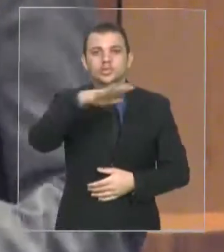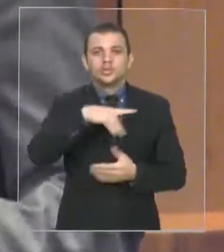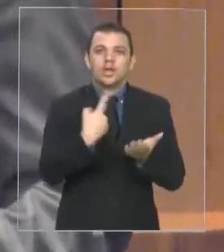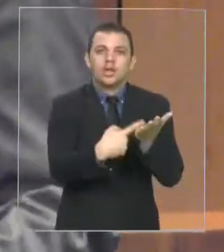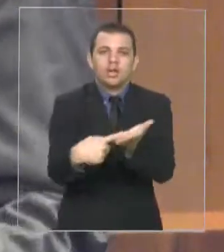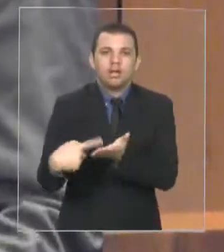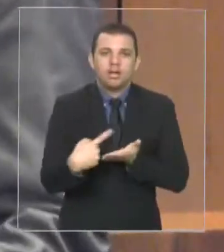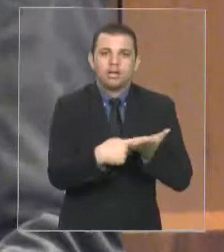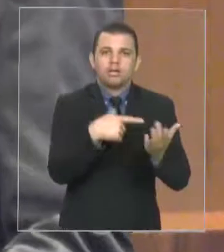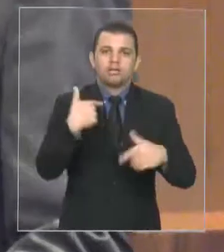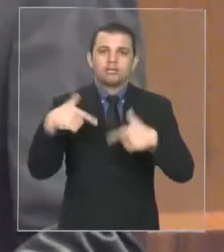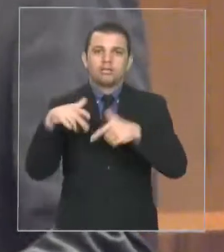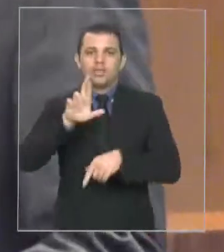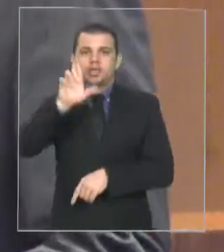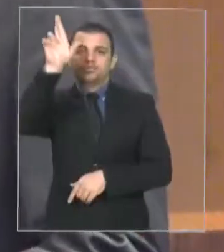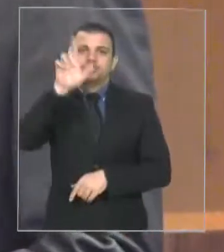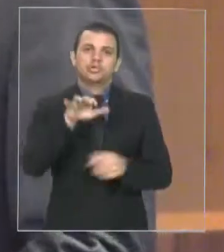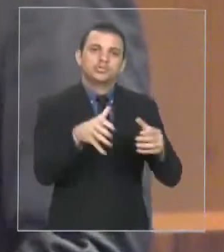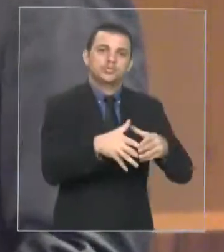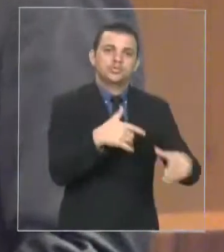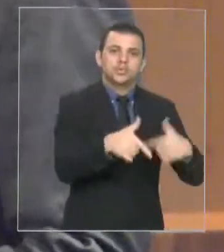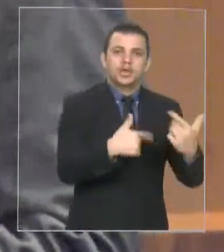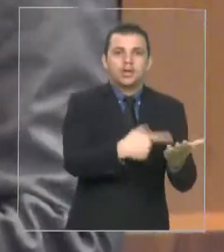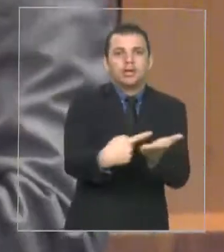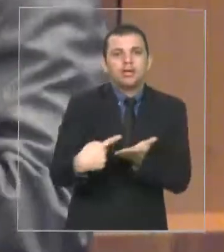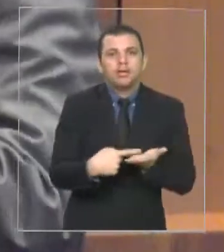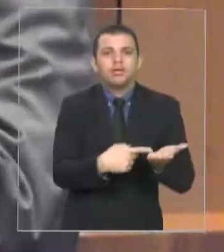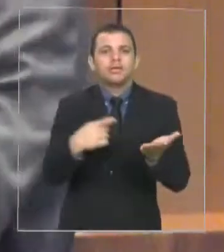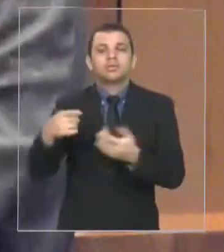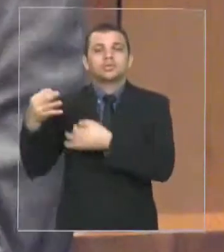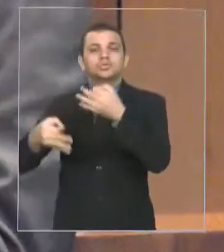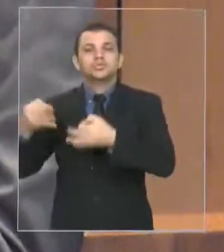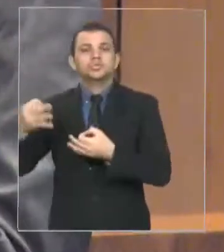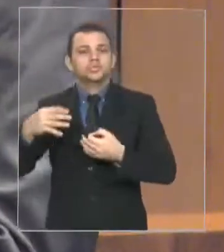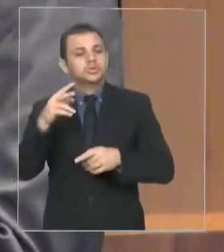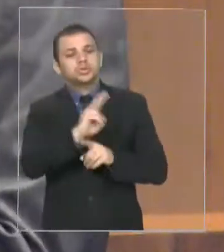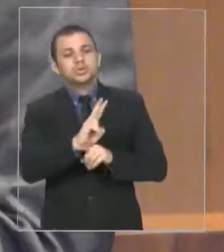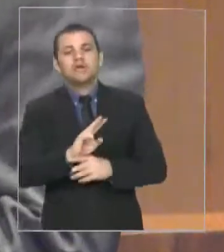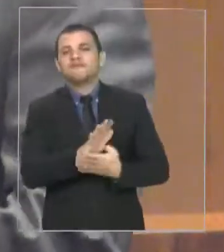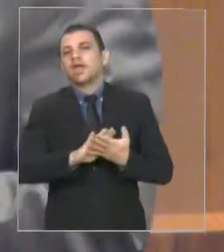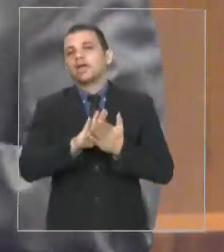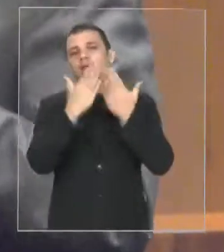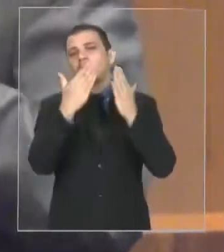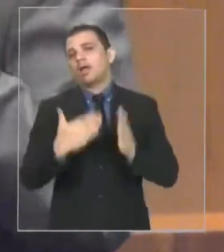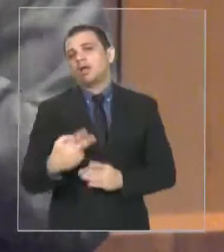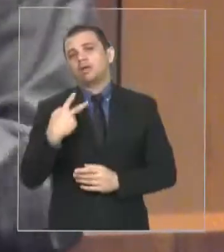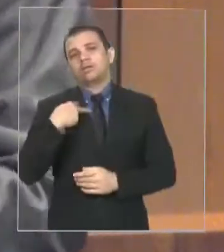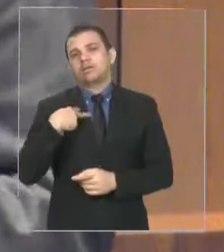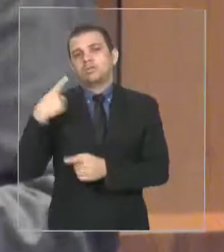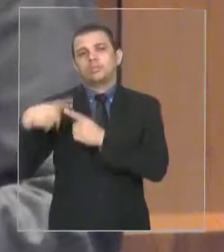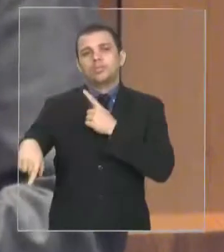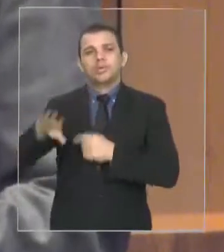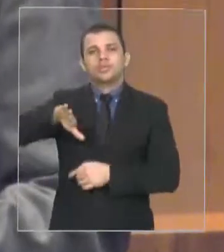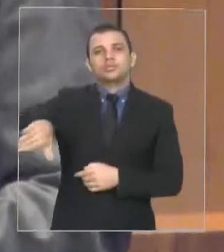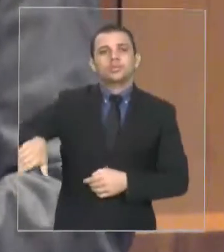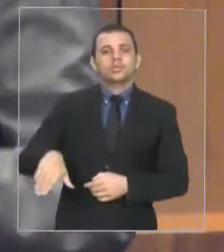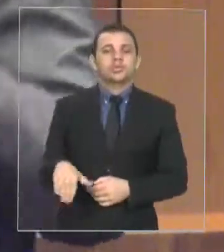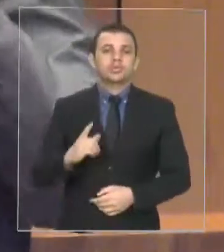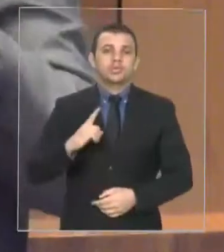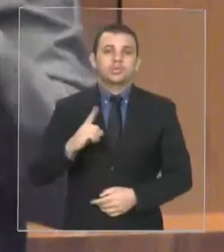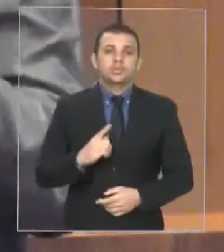Então é uma situação realmente grave, porque ao contrário do que dizem, da modernidade que eles